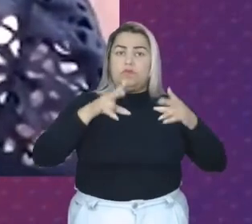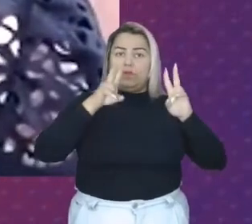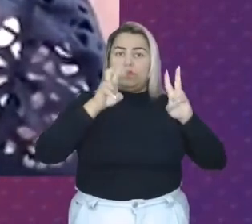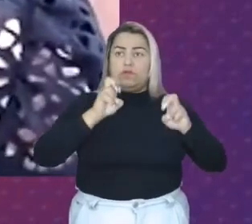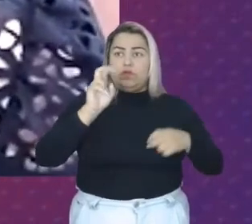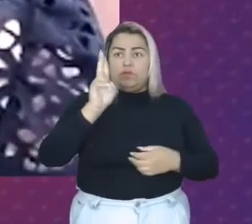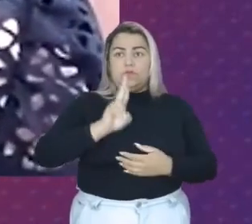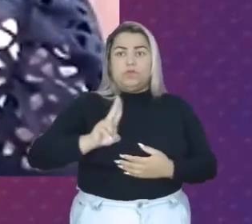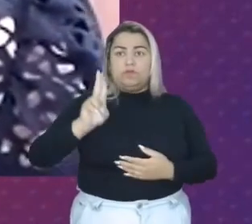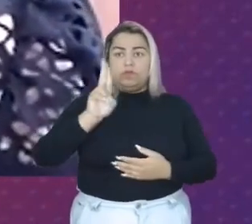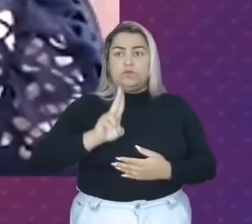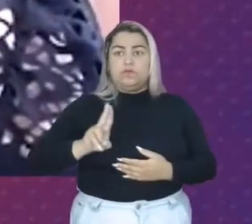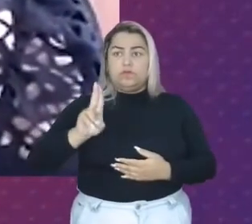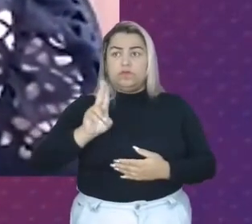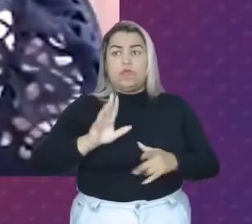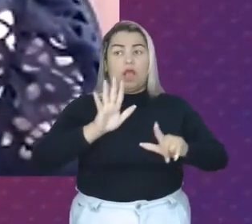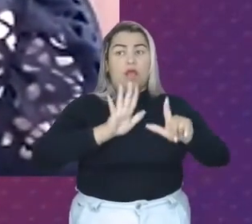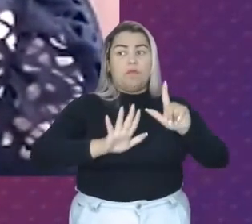das plataformas, né?